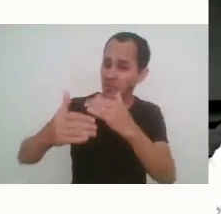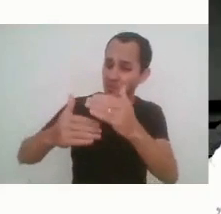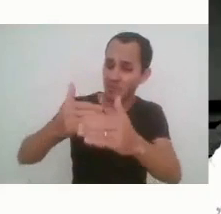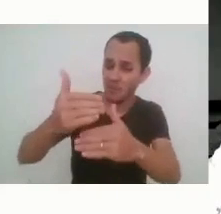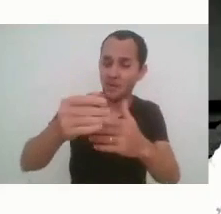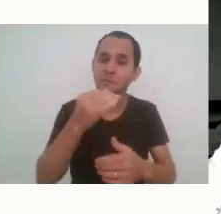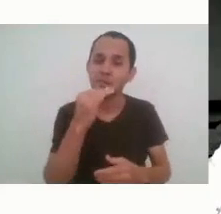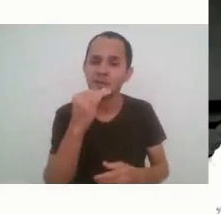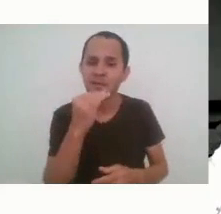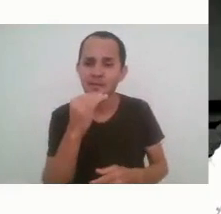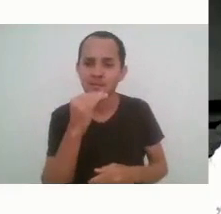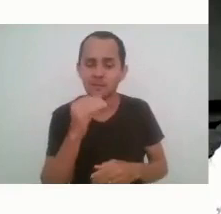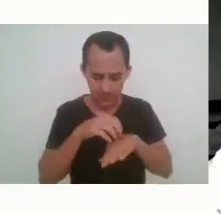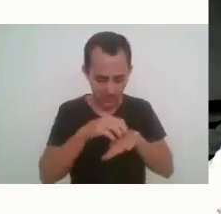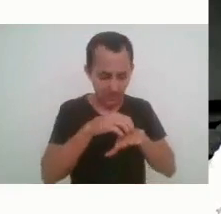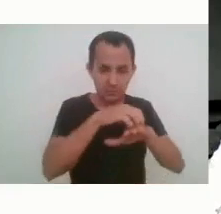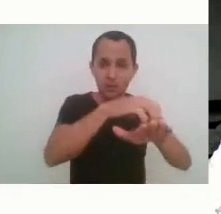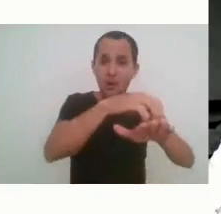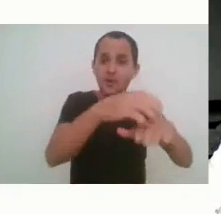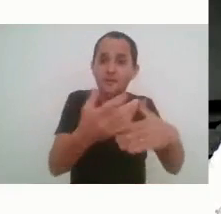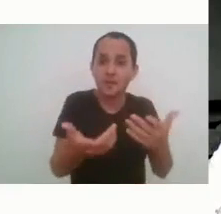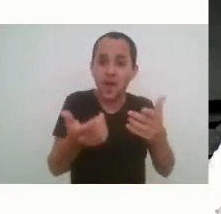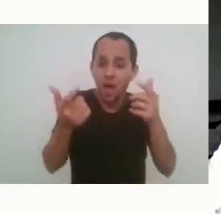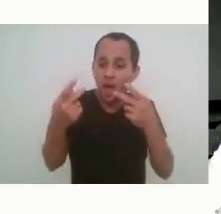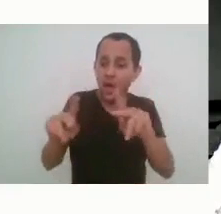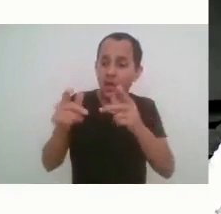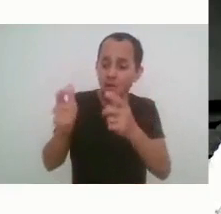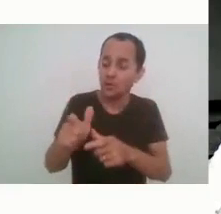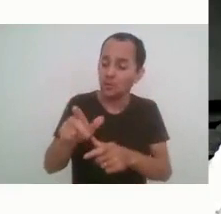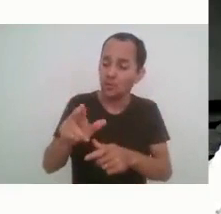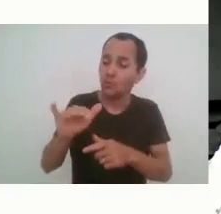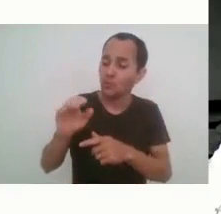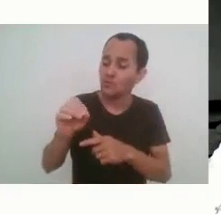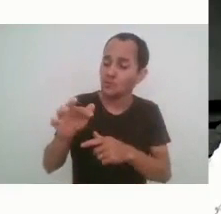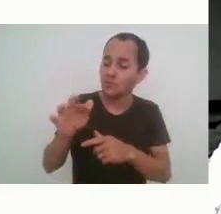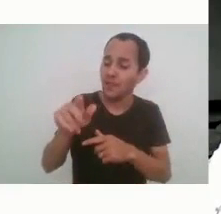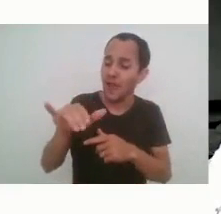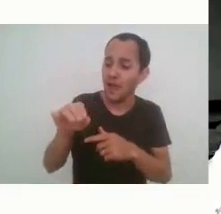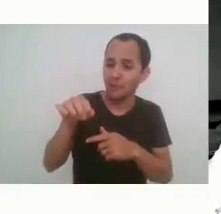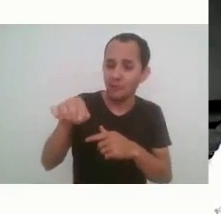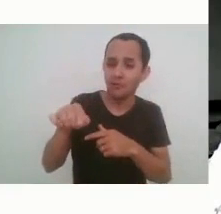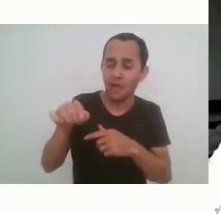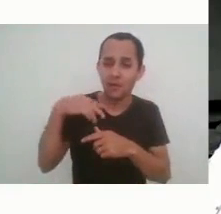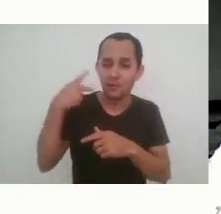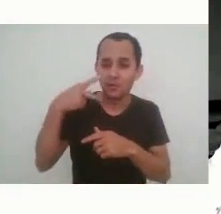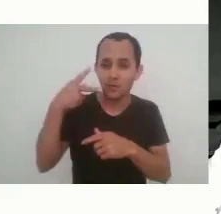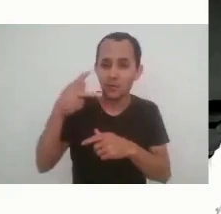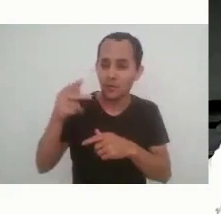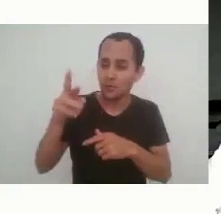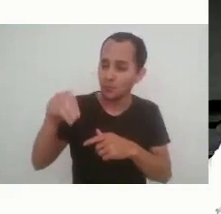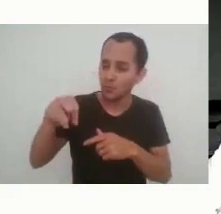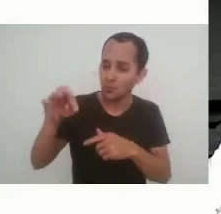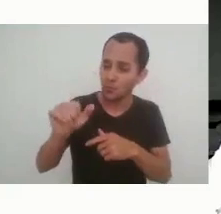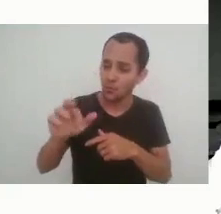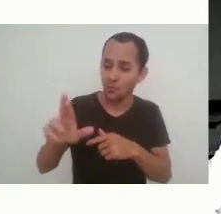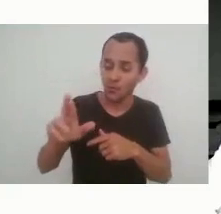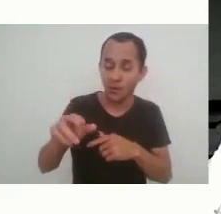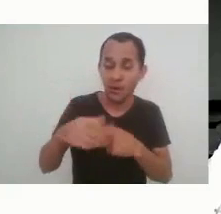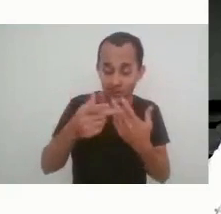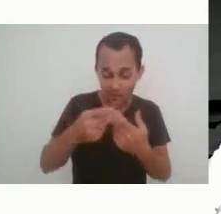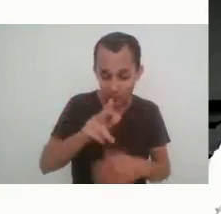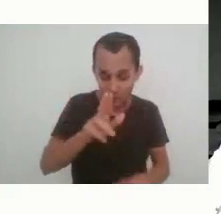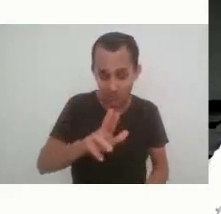a questão do transporte. Foi lá da gestão do doutor Lúcio Flávio. A gente, aqui em Uberlândia, a gente